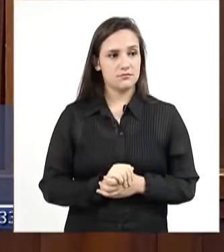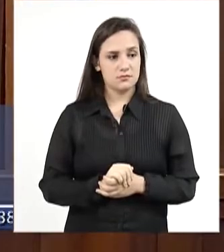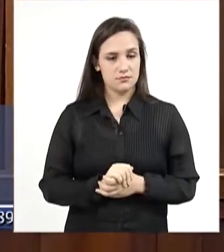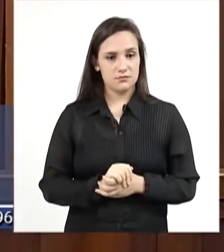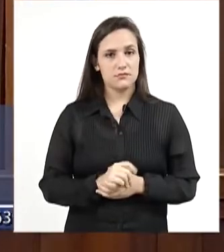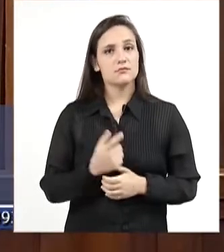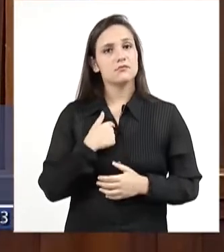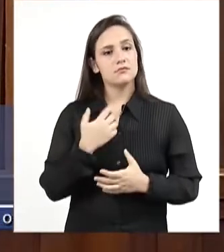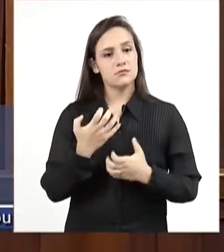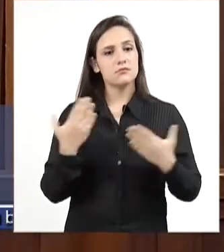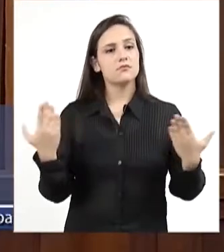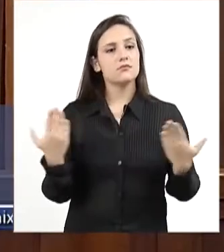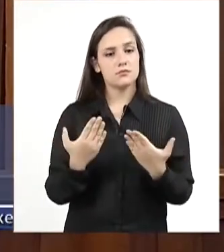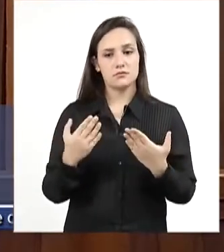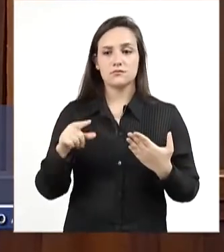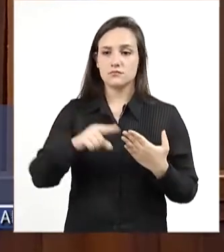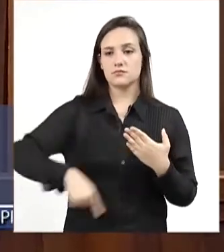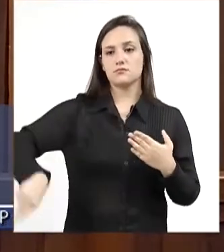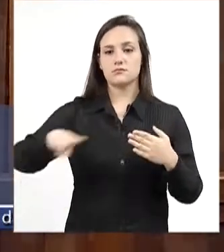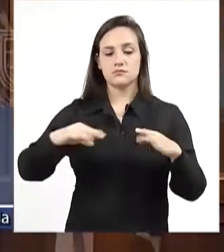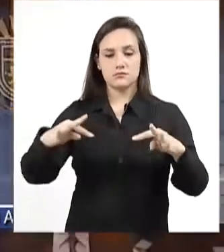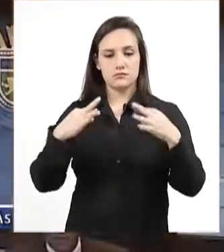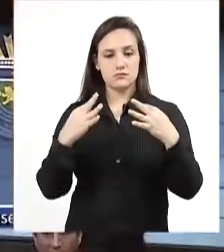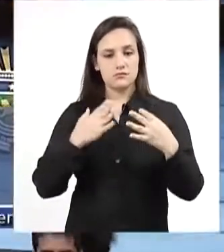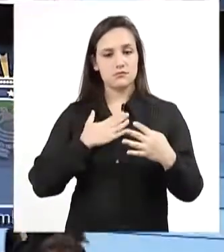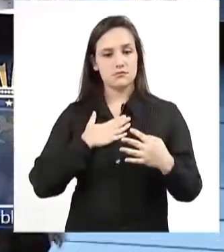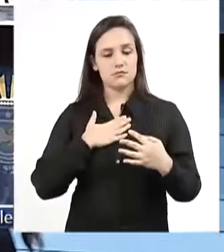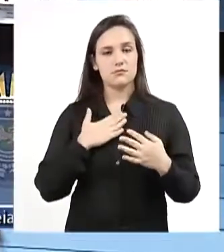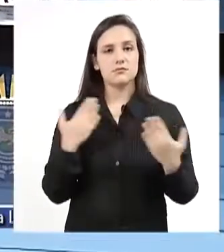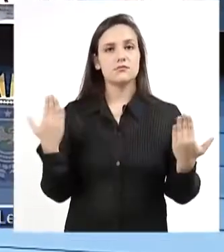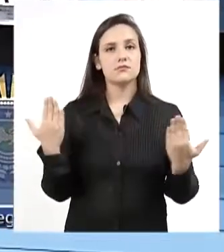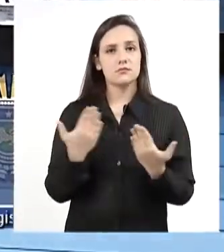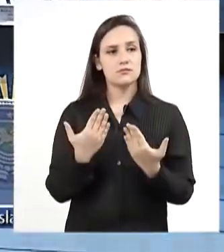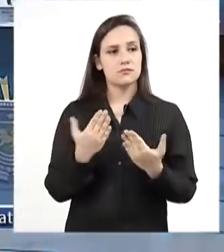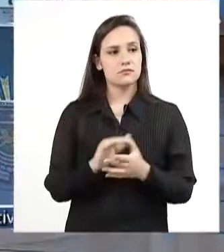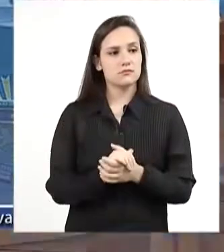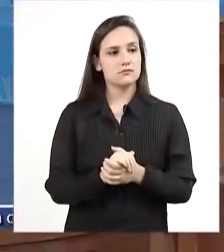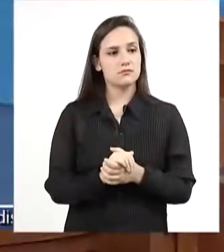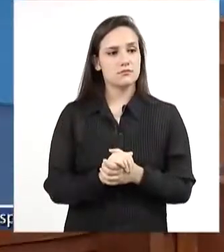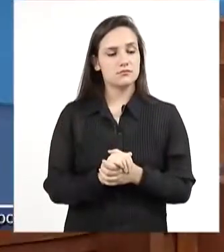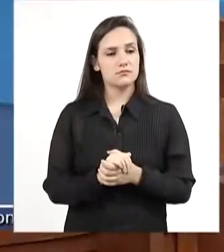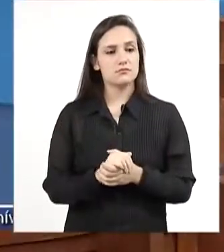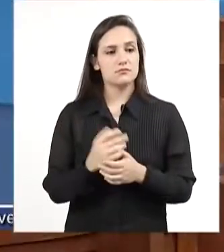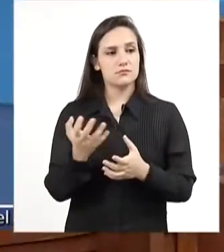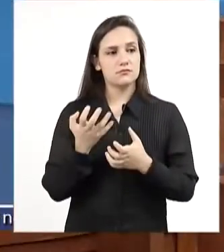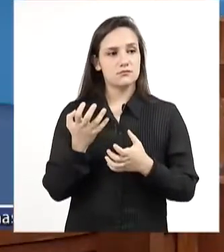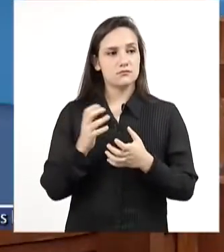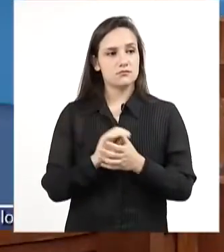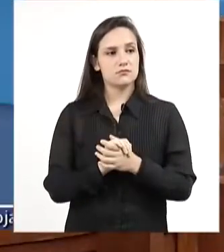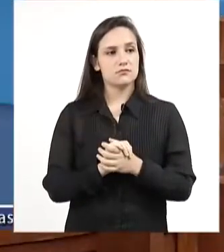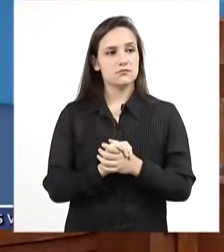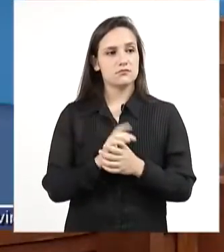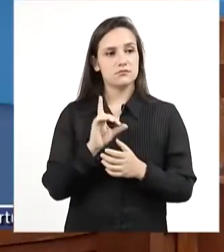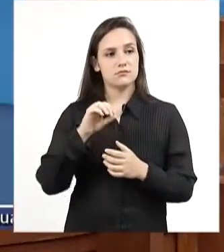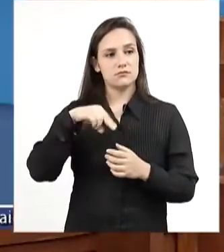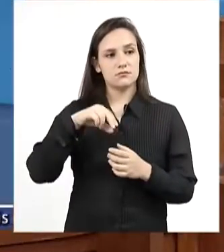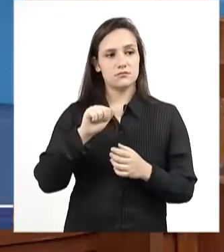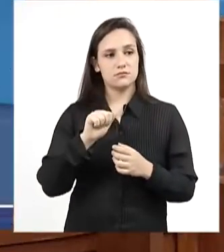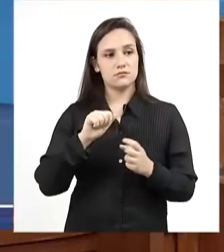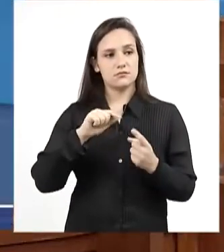só gostaria que vocês me ouvissem. Eu quero aqui conclamar a Dona Amália. Dona Amália.